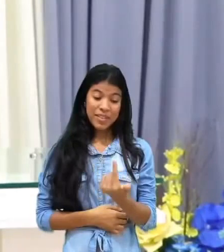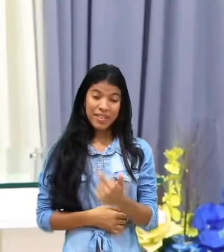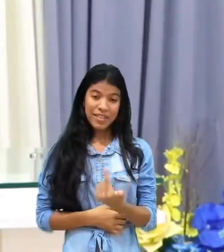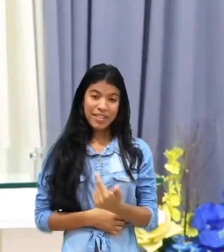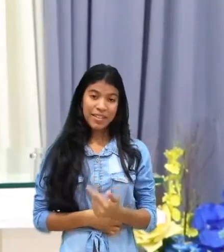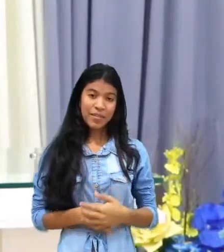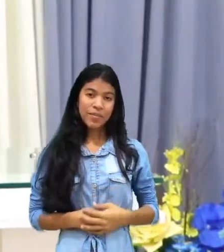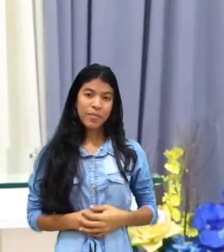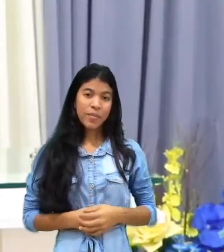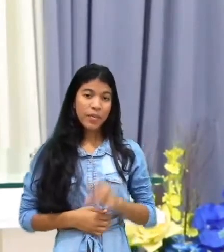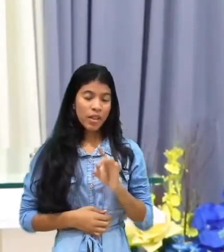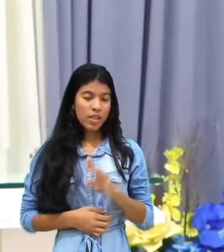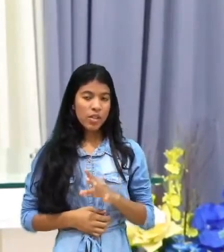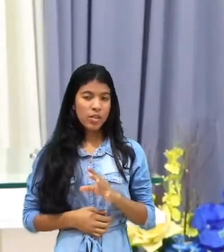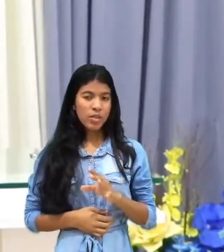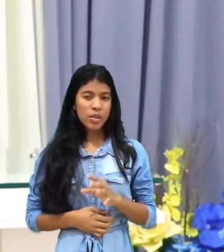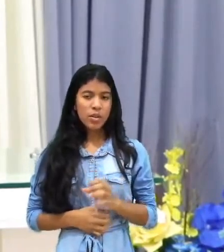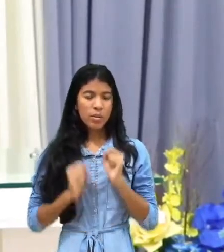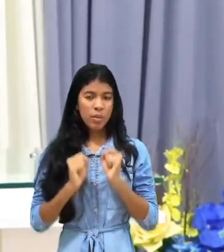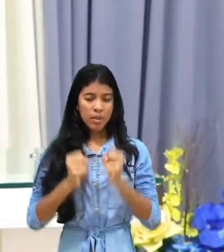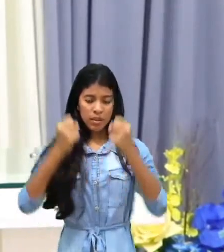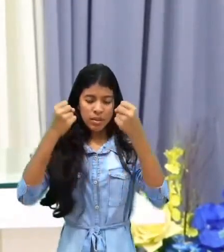é que o amor de Deus